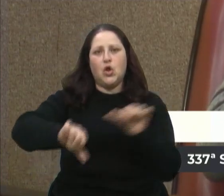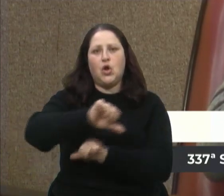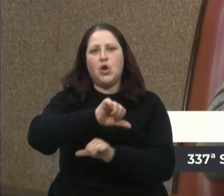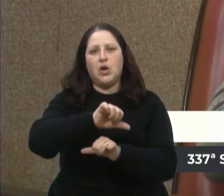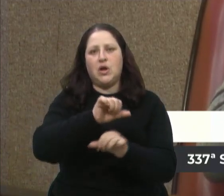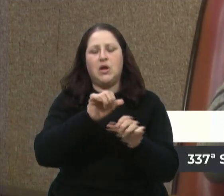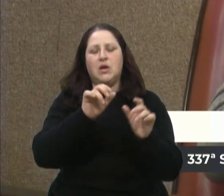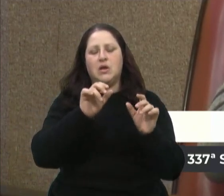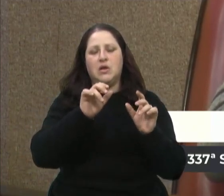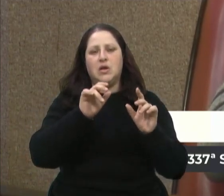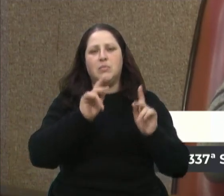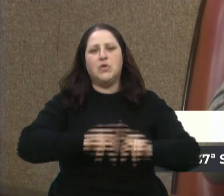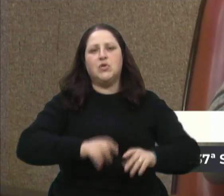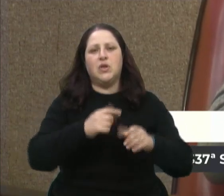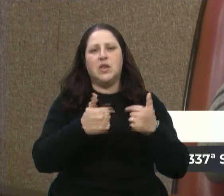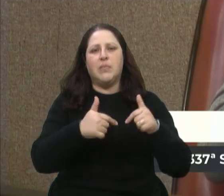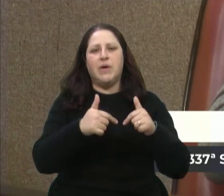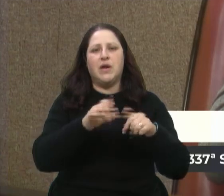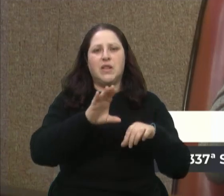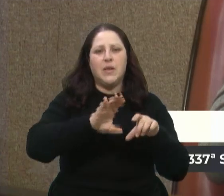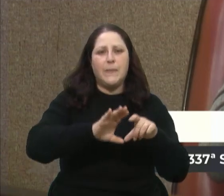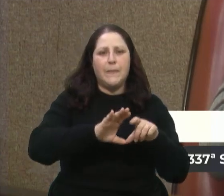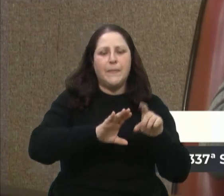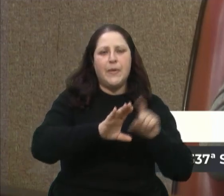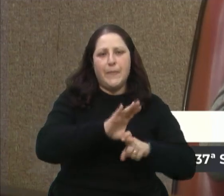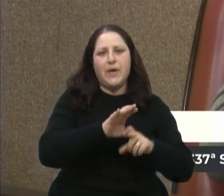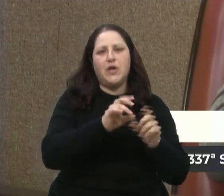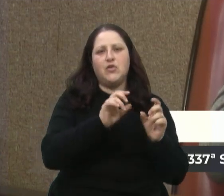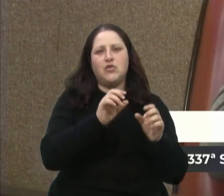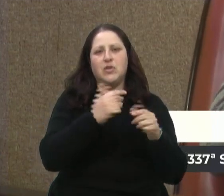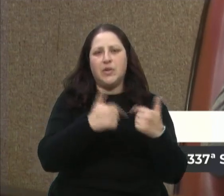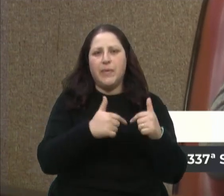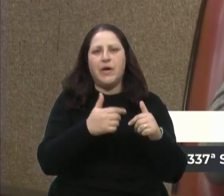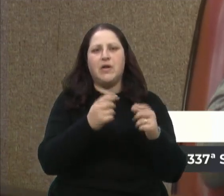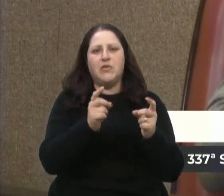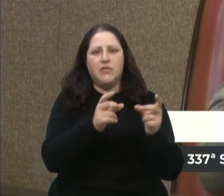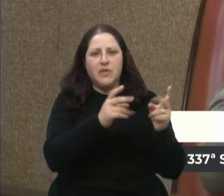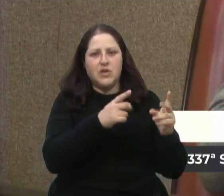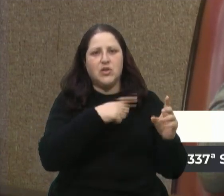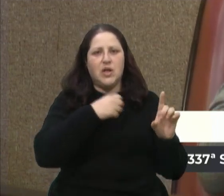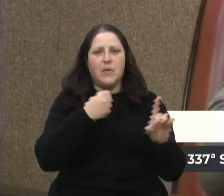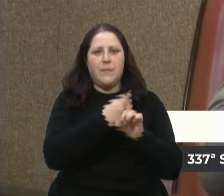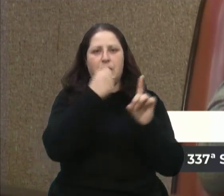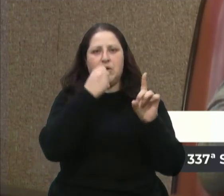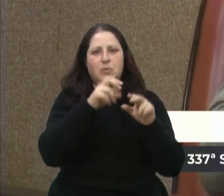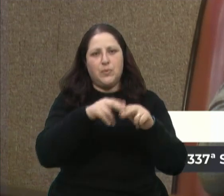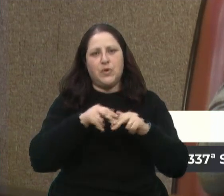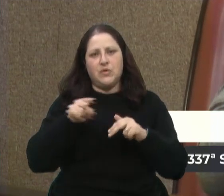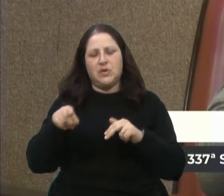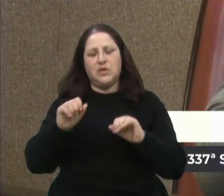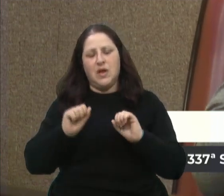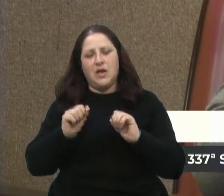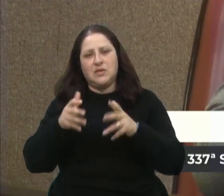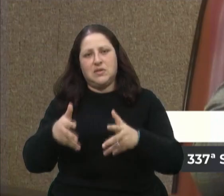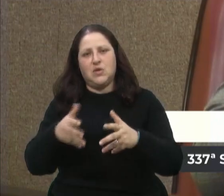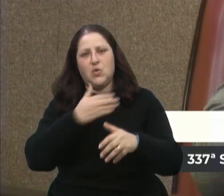de pessoas que dependem do emprego, da venda, estão sendo impactadas por causa disso aí, por uma atitude do